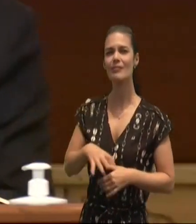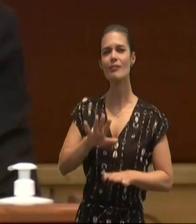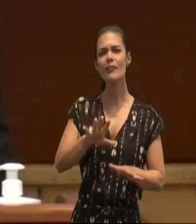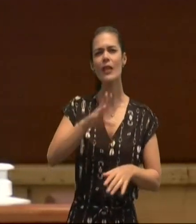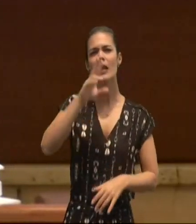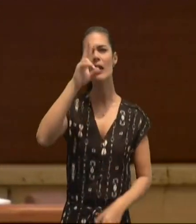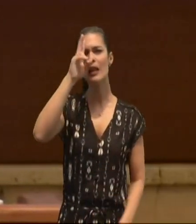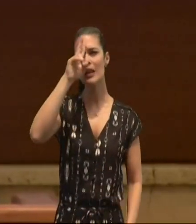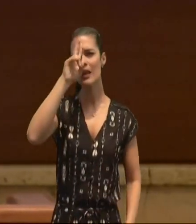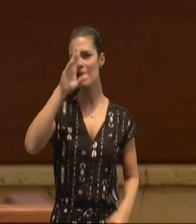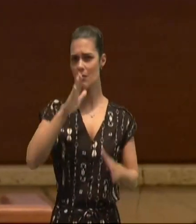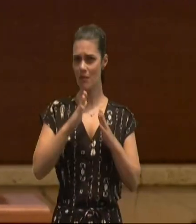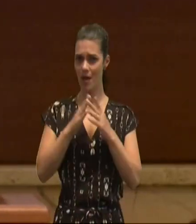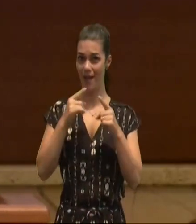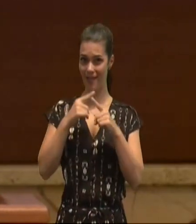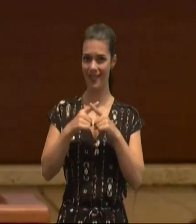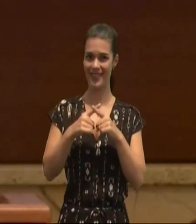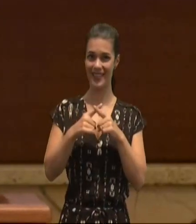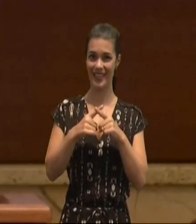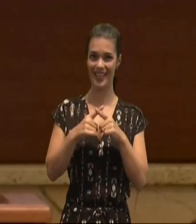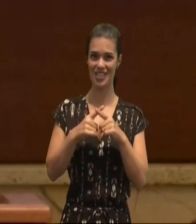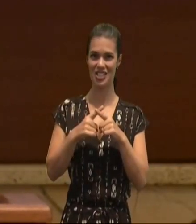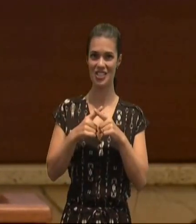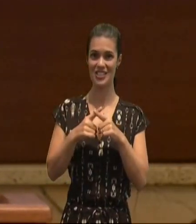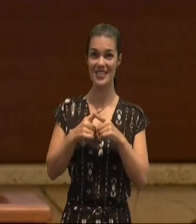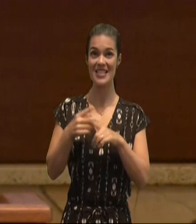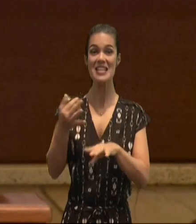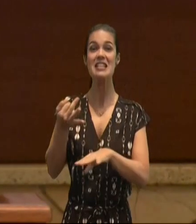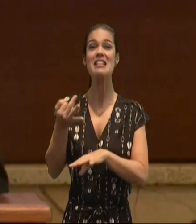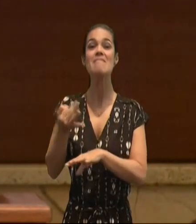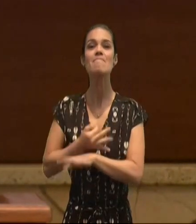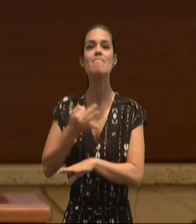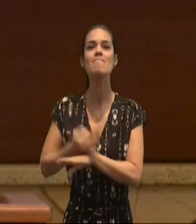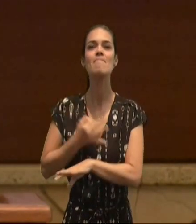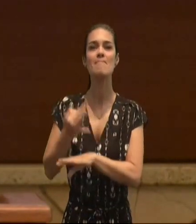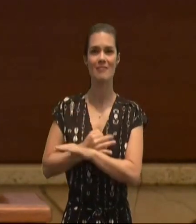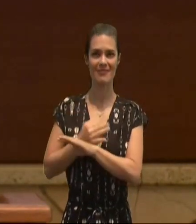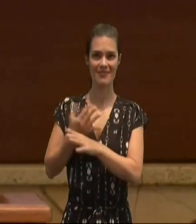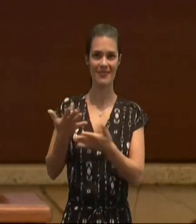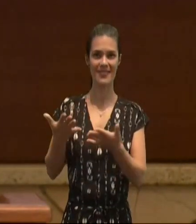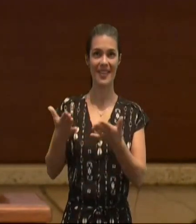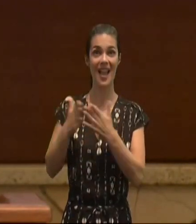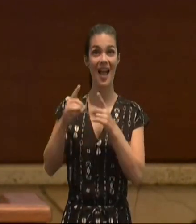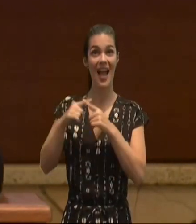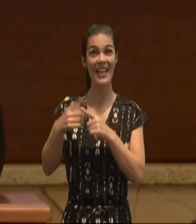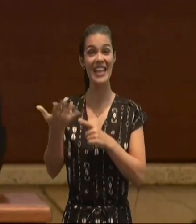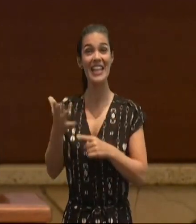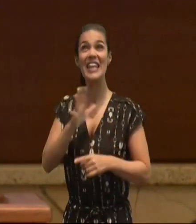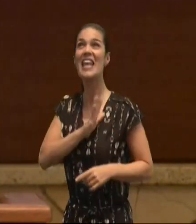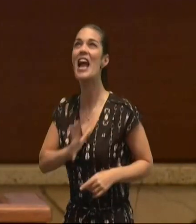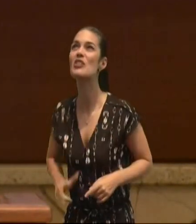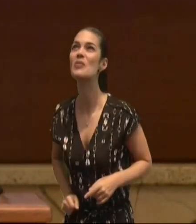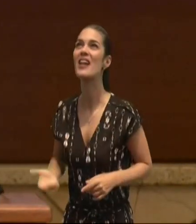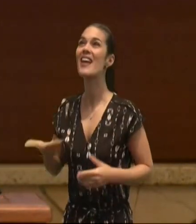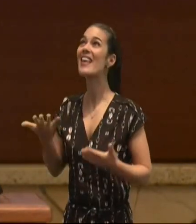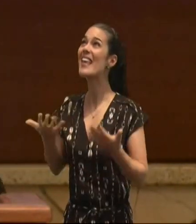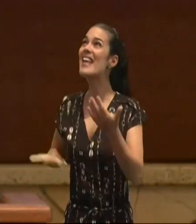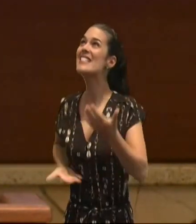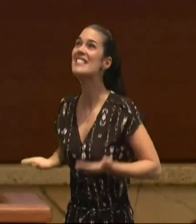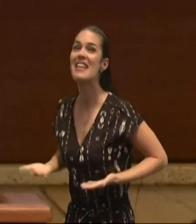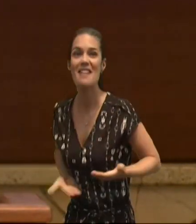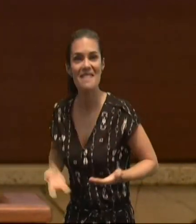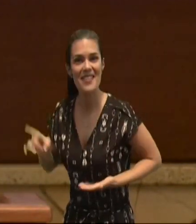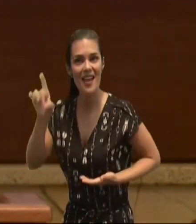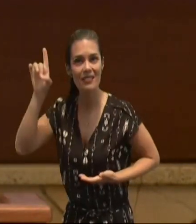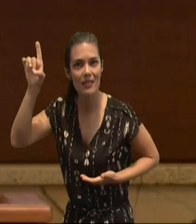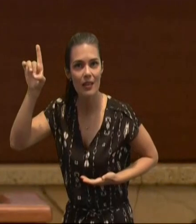igreja do Senhor que caminha, que persevera. Isto nos lembra a igreja do Senhor que quer adorar, que quer servir a Deus. Isto nos